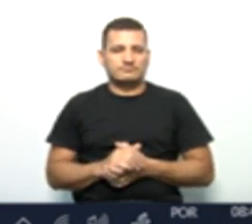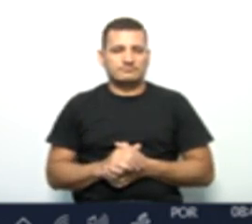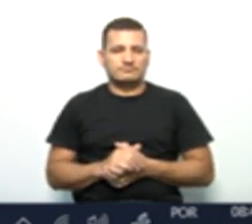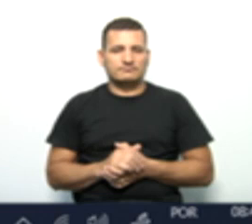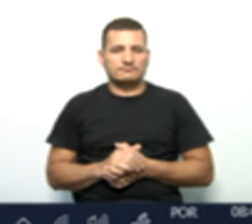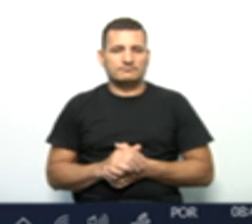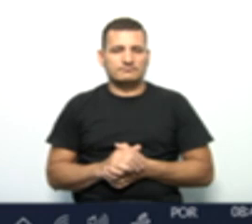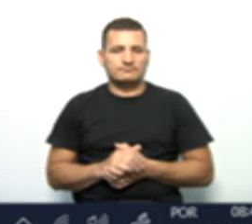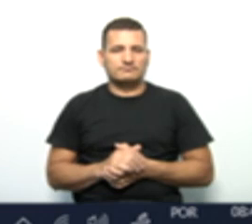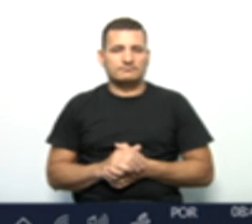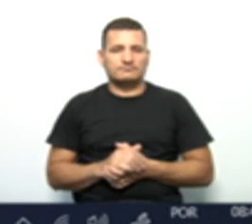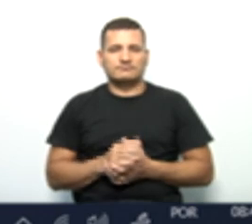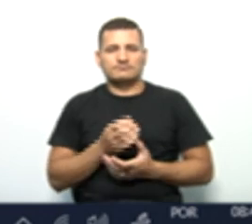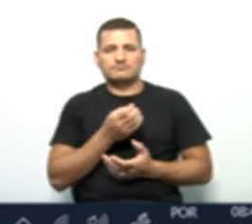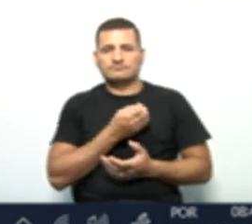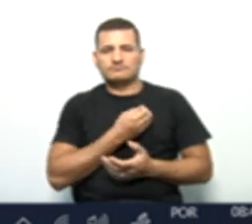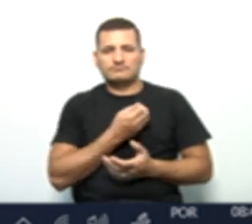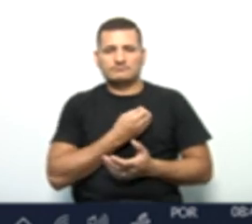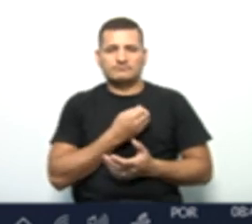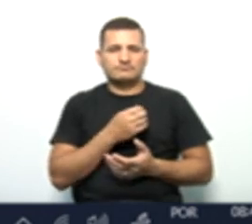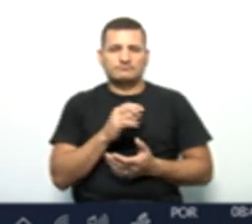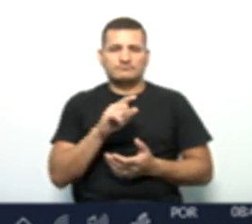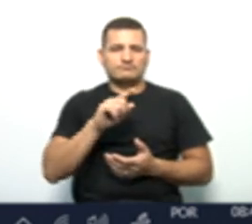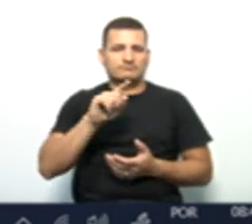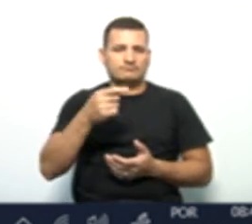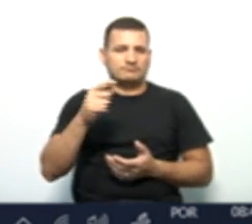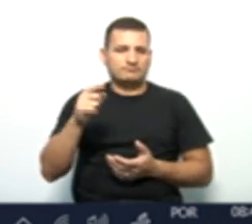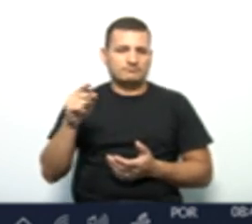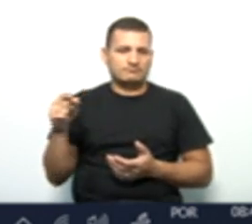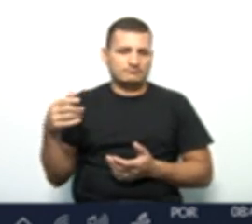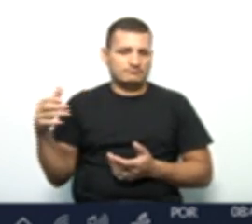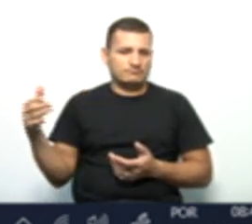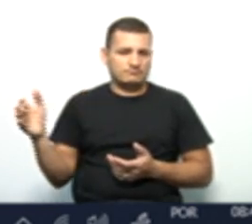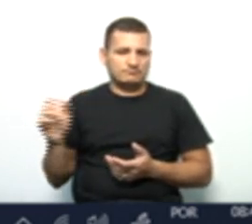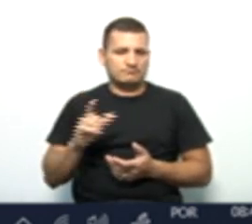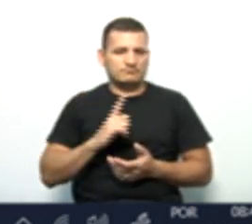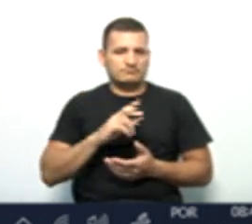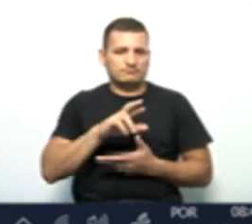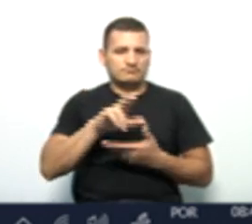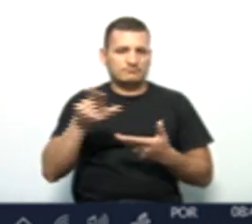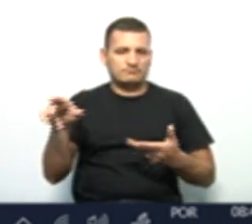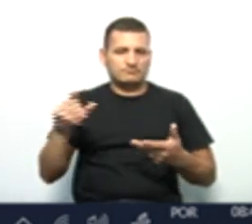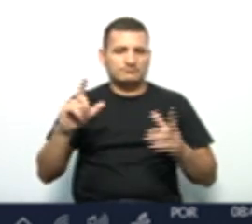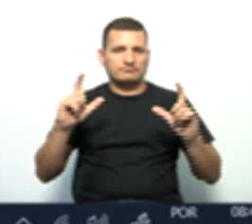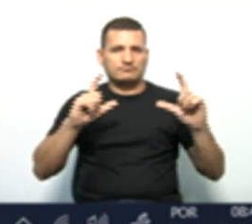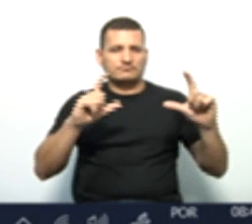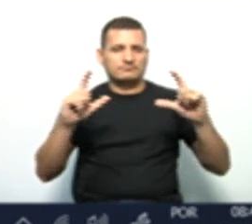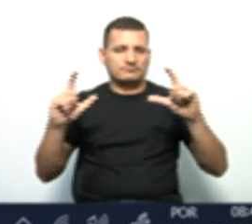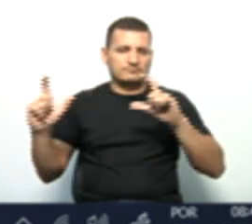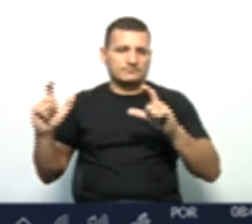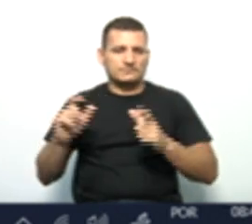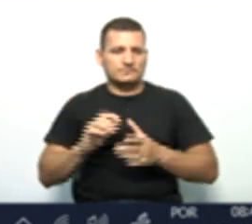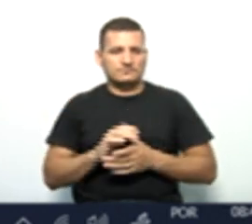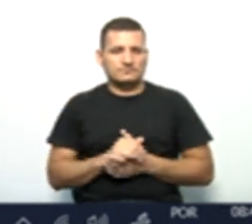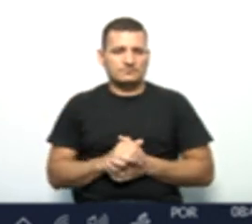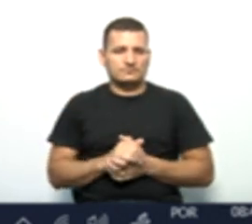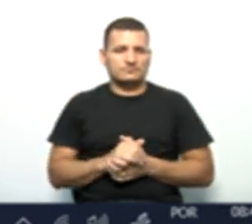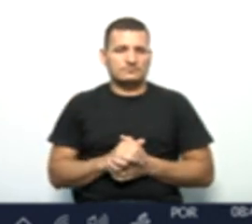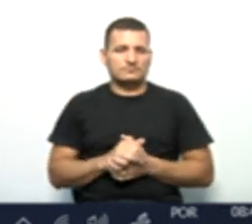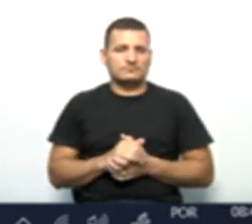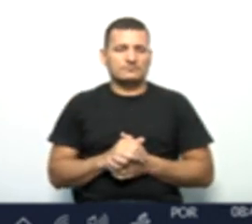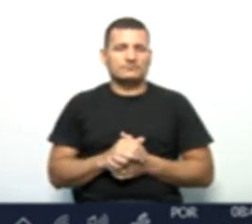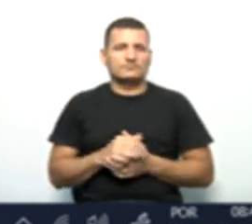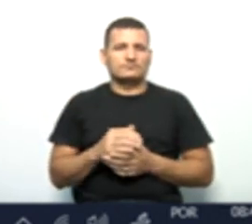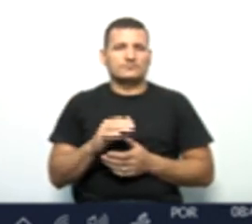um número, vírgula, tá vendo aqui? E assim vai. Tem vários, ó. Aqui nas funções, tá